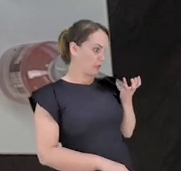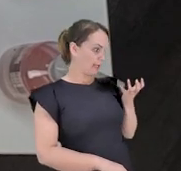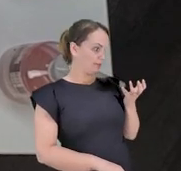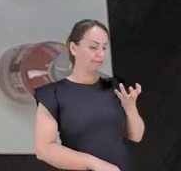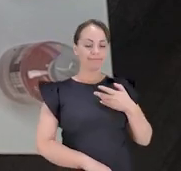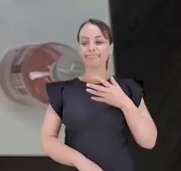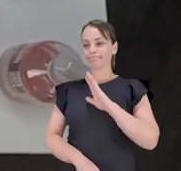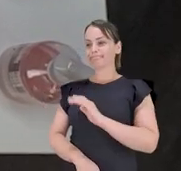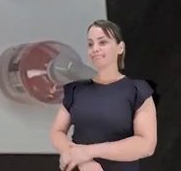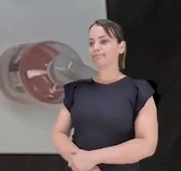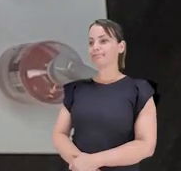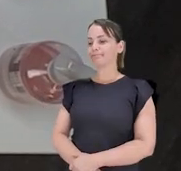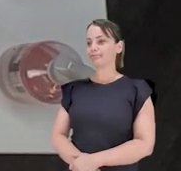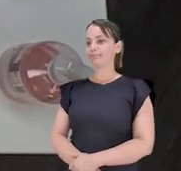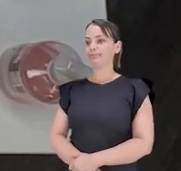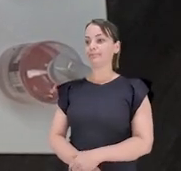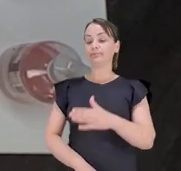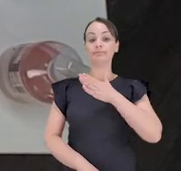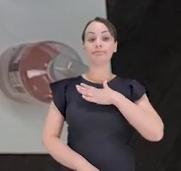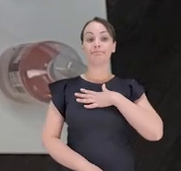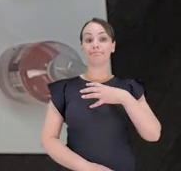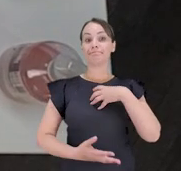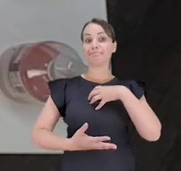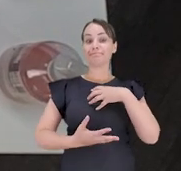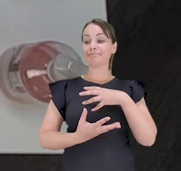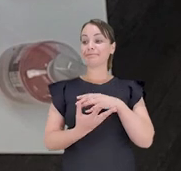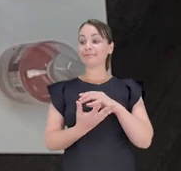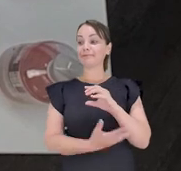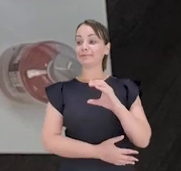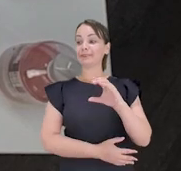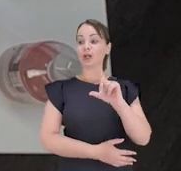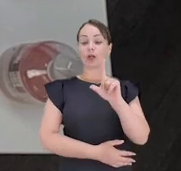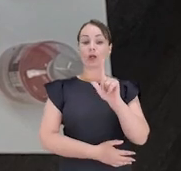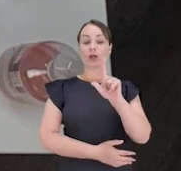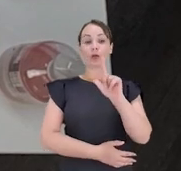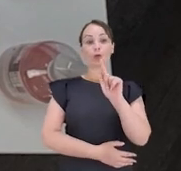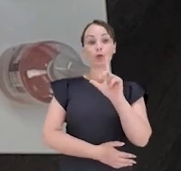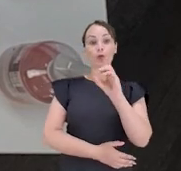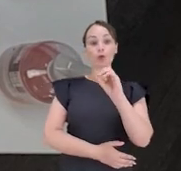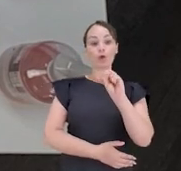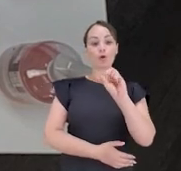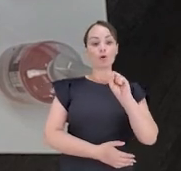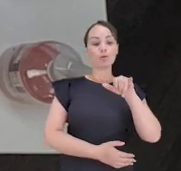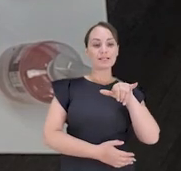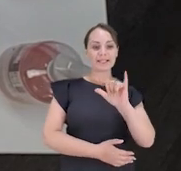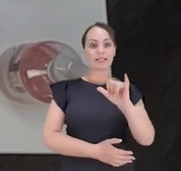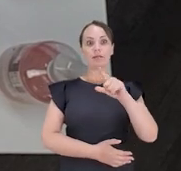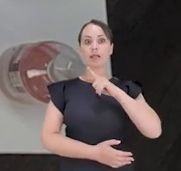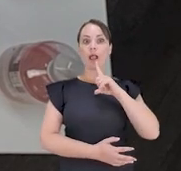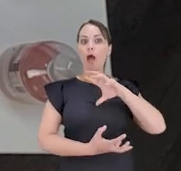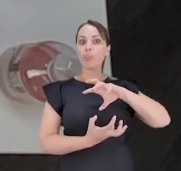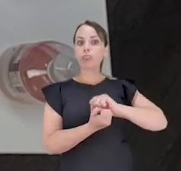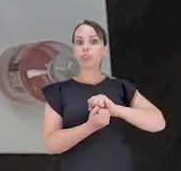tá pegando. A minha textura favorita de slime é a glossy, que é que a gente tem um clique muito